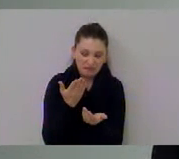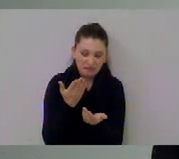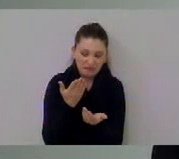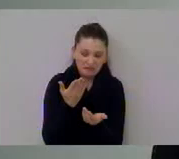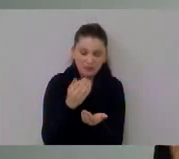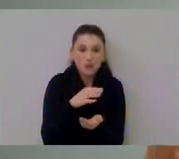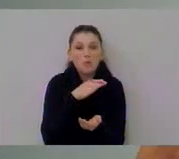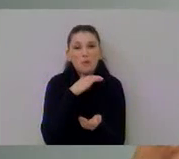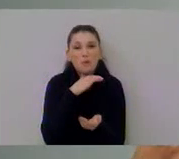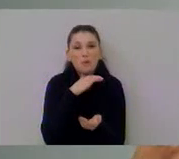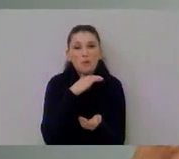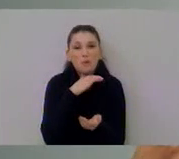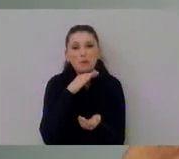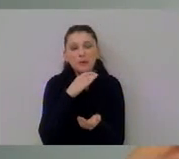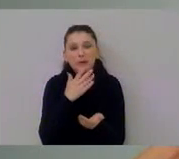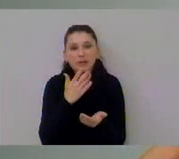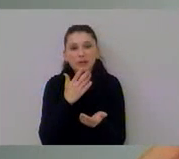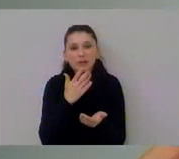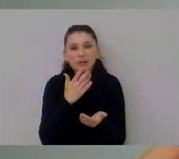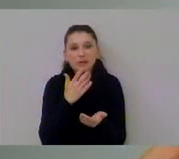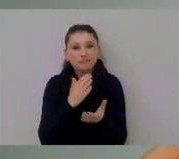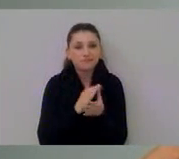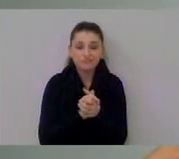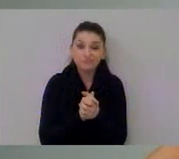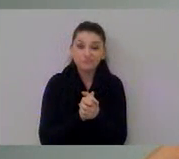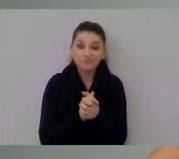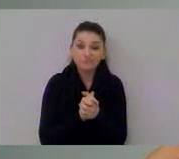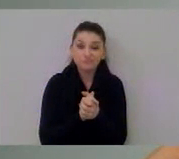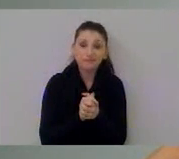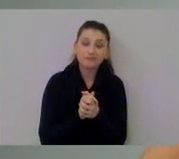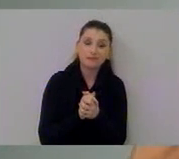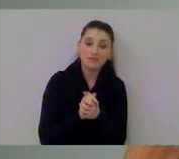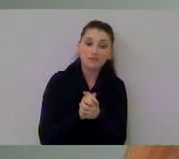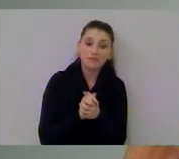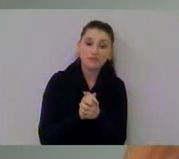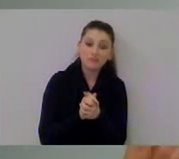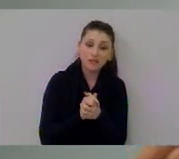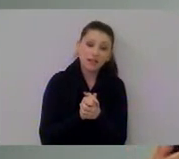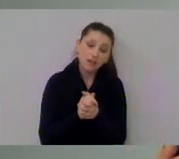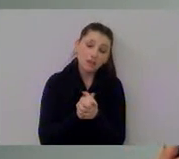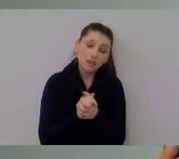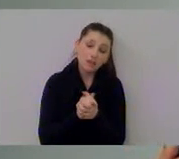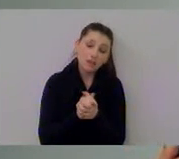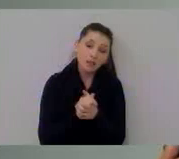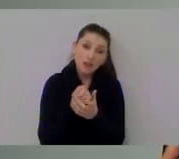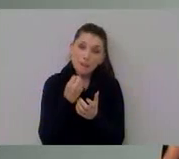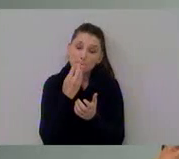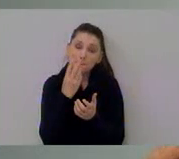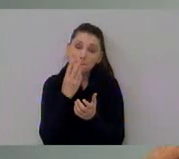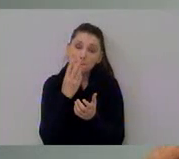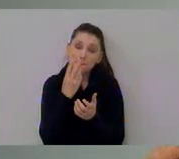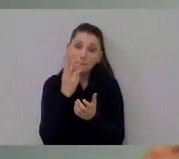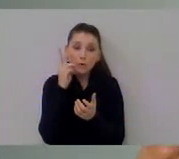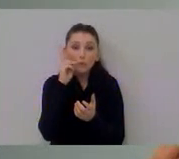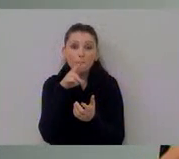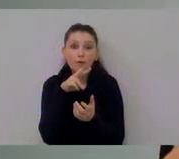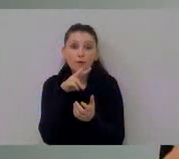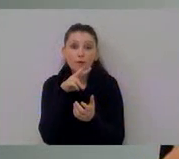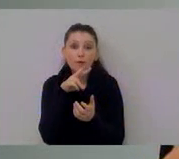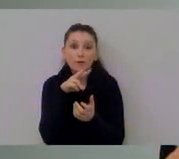ver desse olhar da criança assim para alimentação.